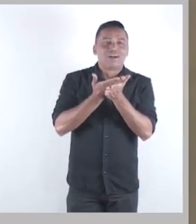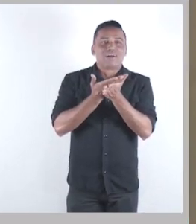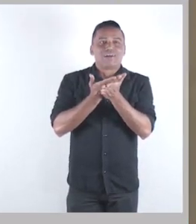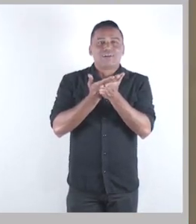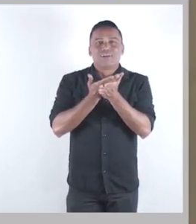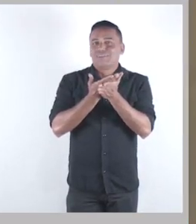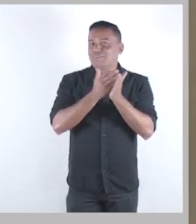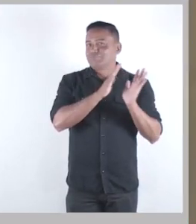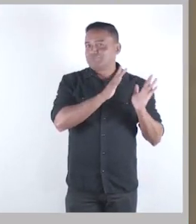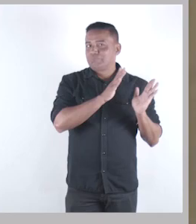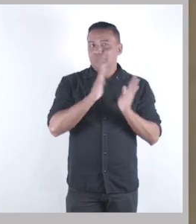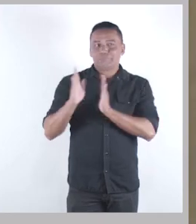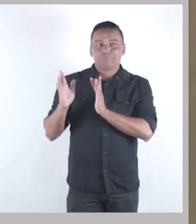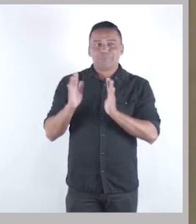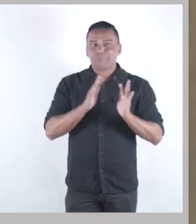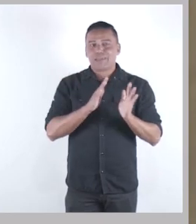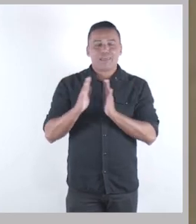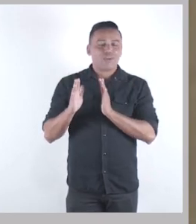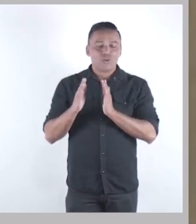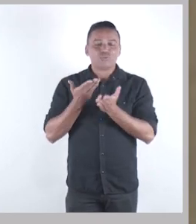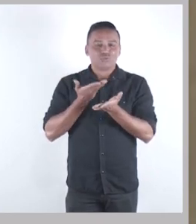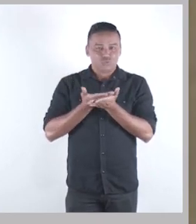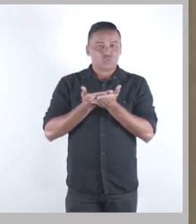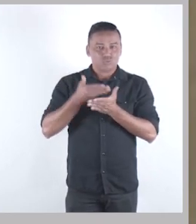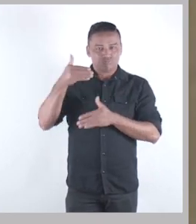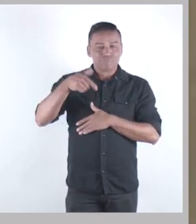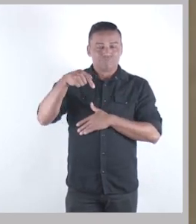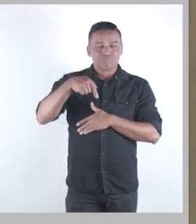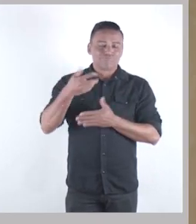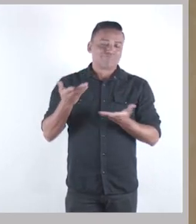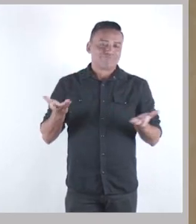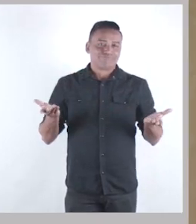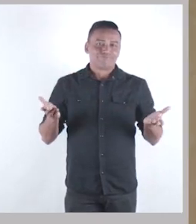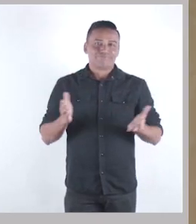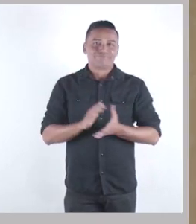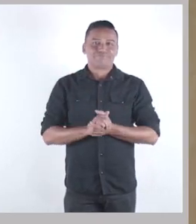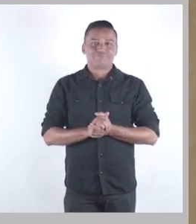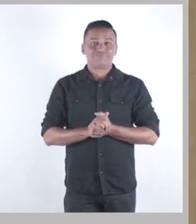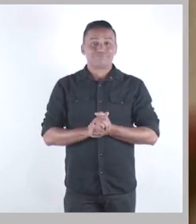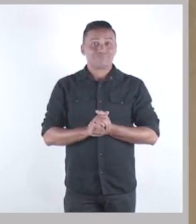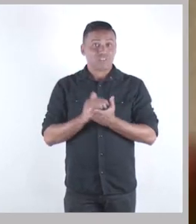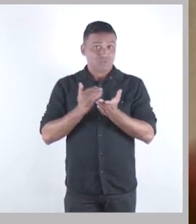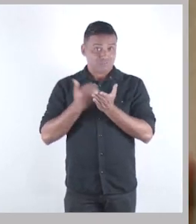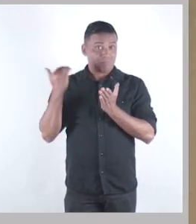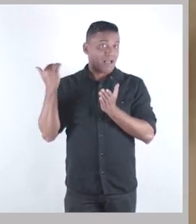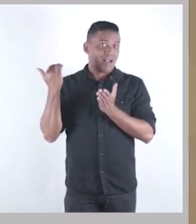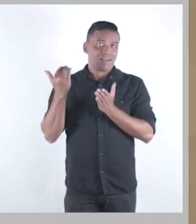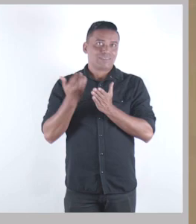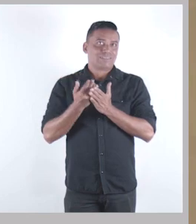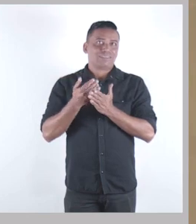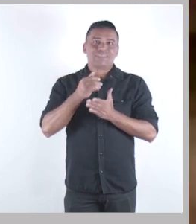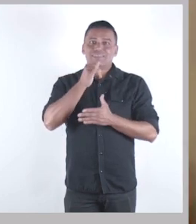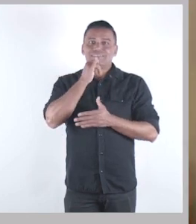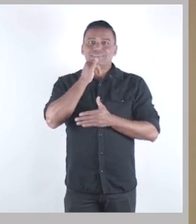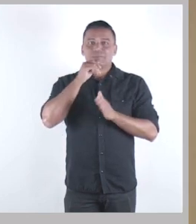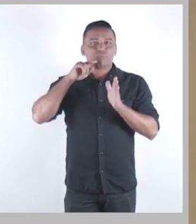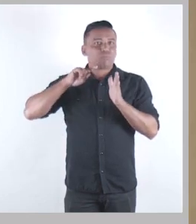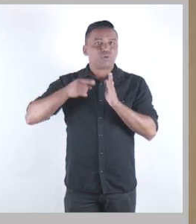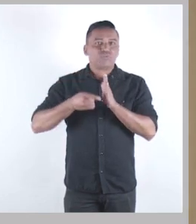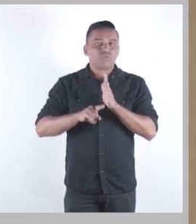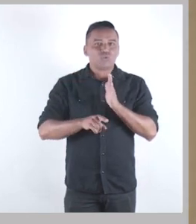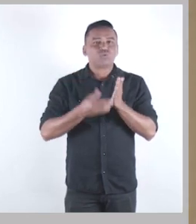do Carpentier, que eu aqui, né? Sobretudo Alejo Carpentier de Los Rios